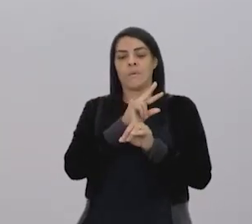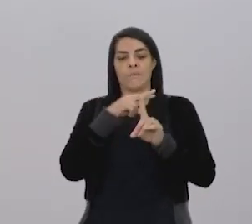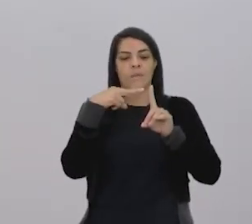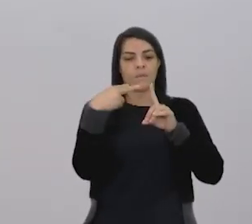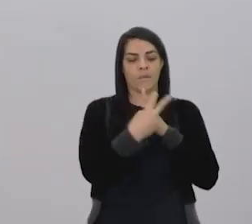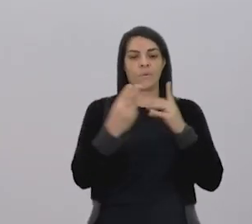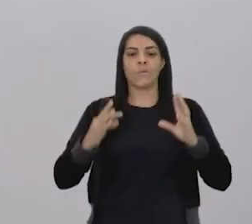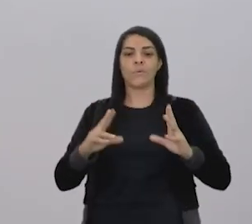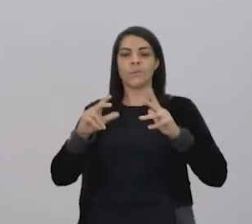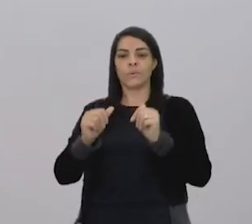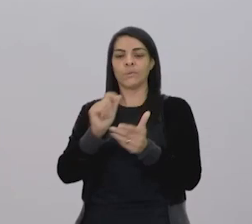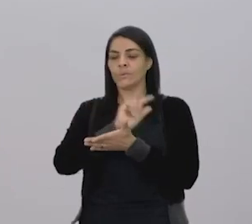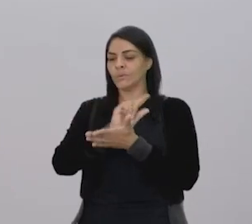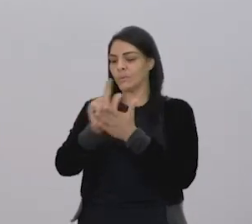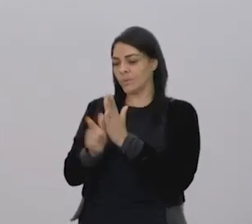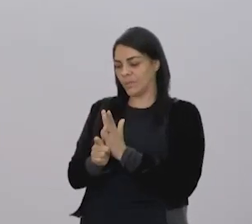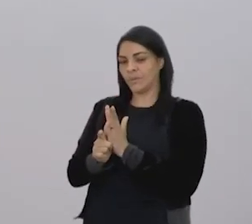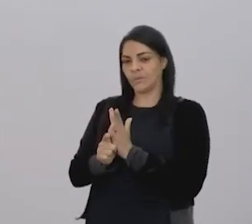Todos esses gêneros aqui, ó,